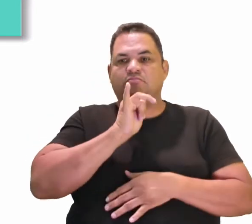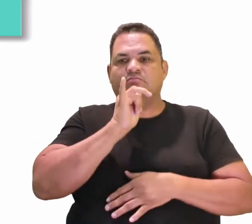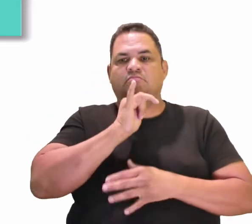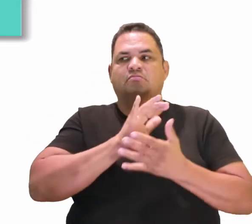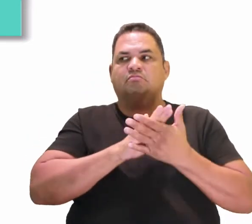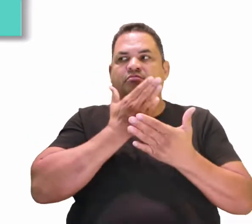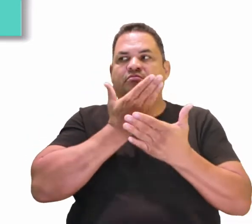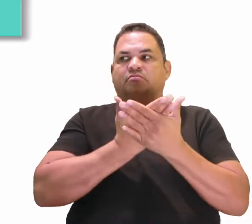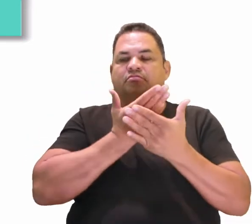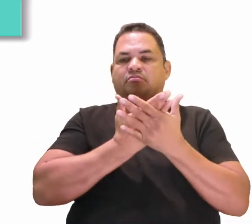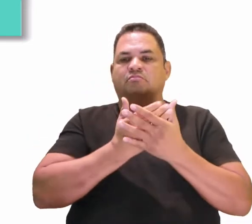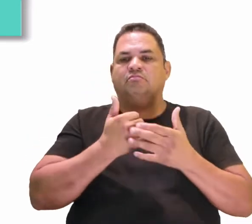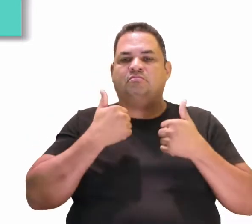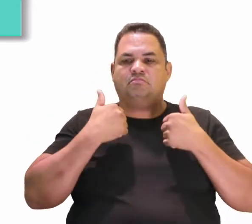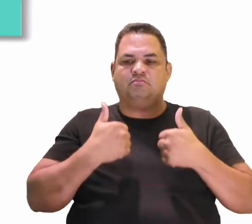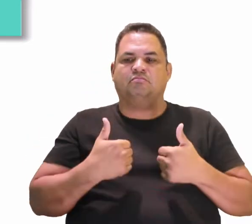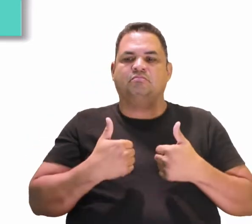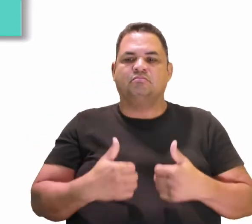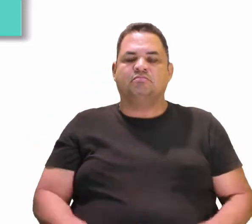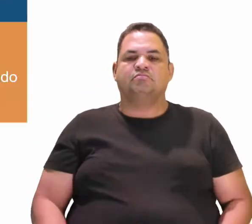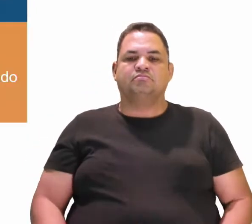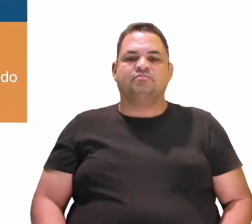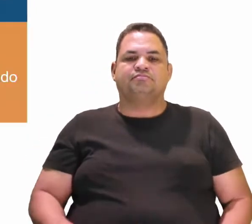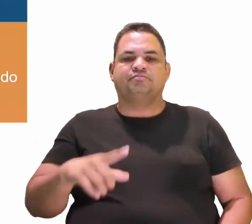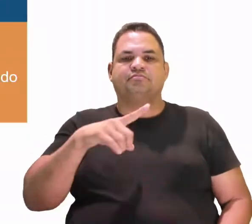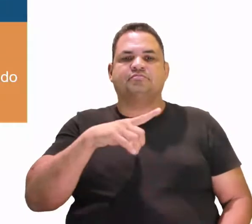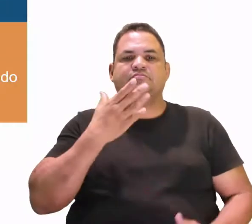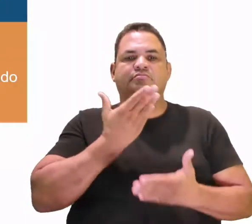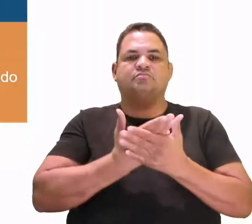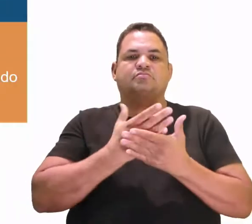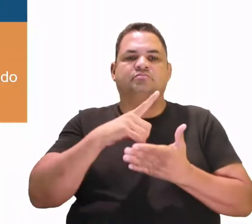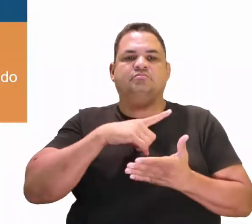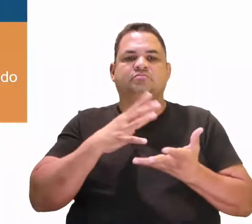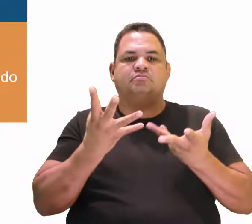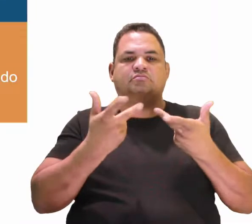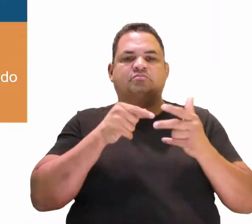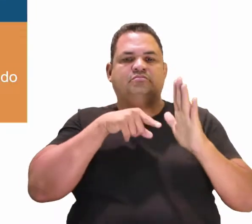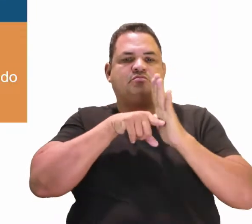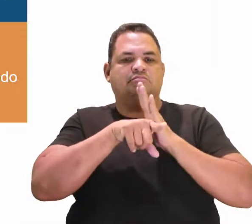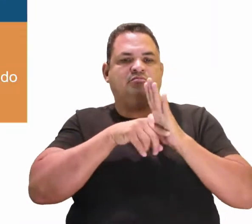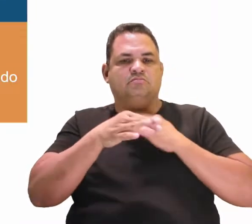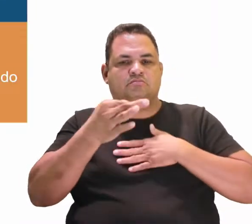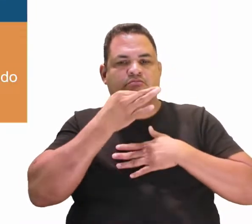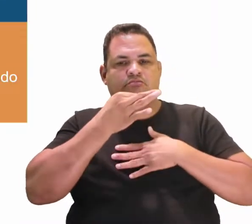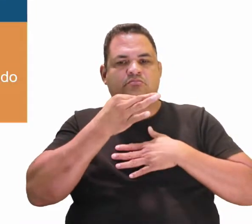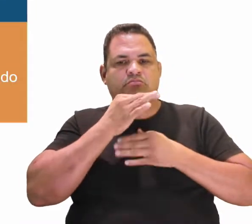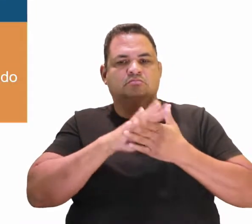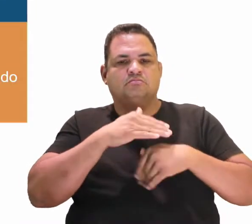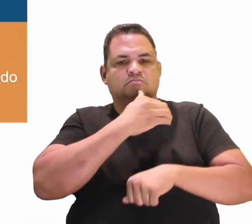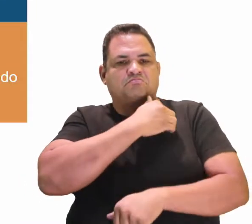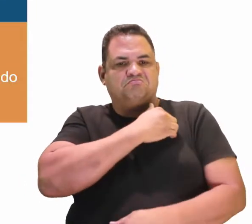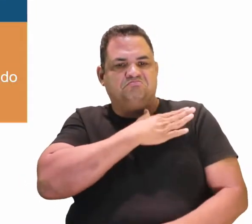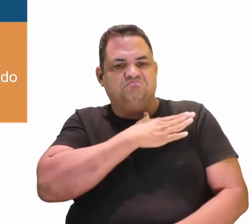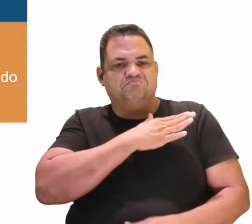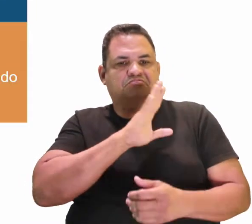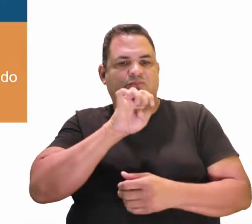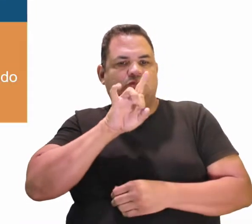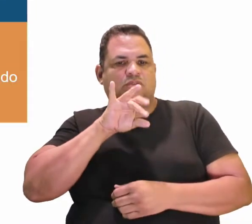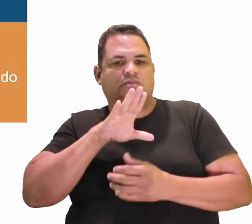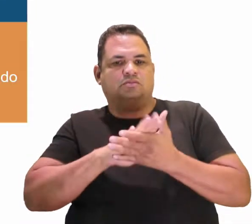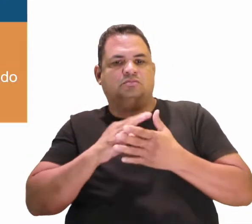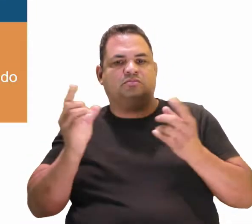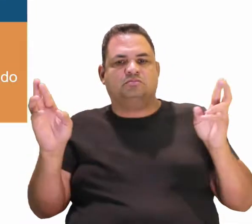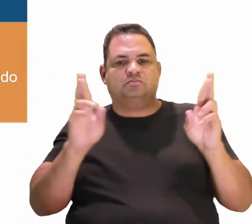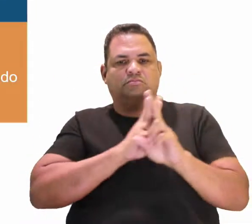nossa aula, beleza? E toda aula tem uma habilidade. A de hoje você vai o quê? Analisar criticamente preconceitos, estereótipos